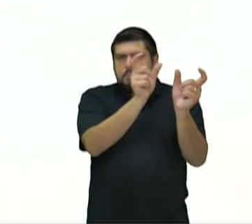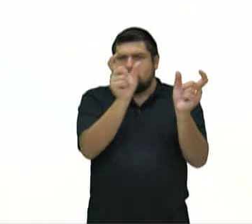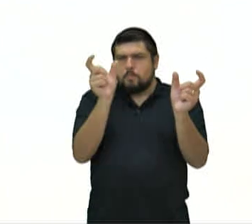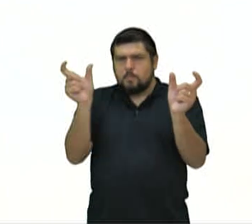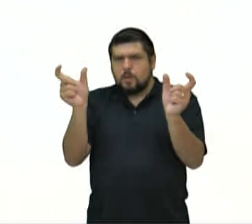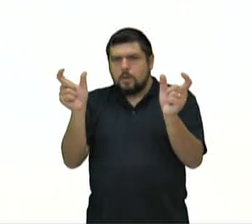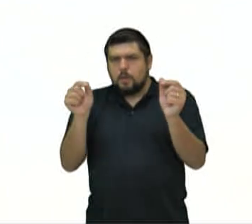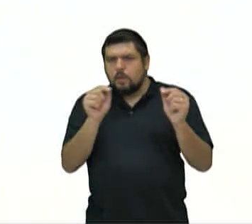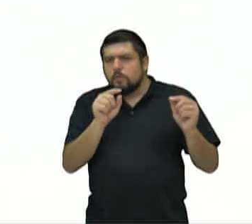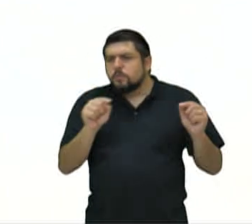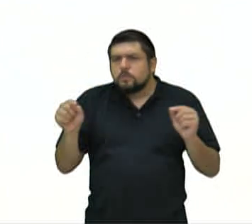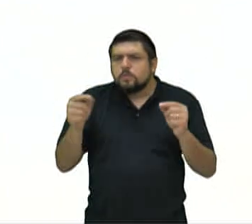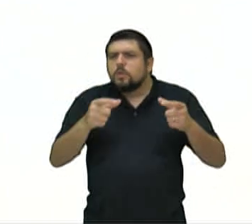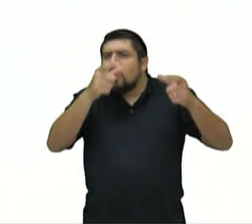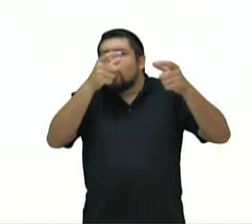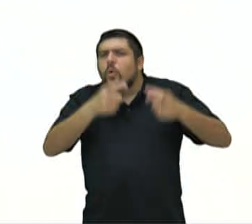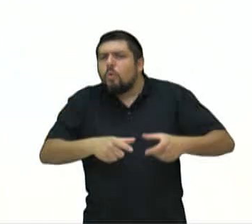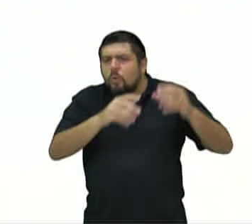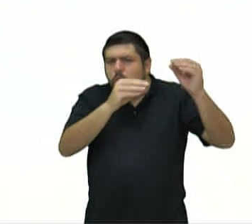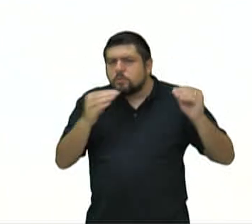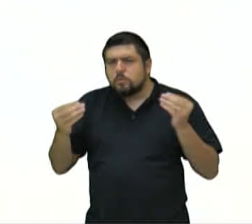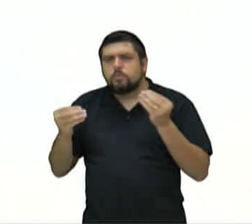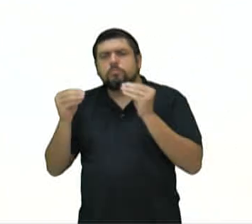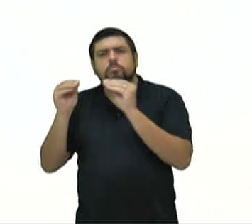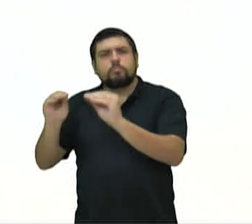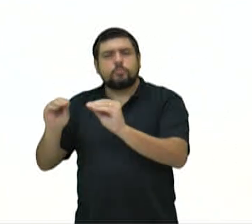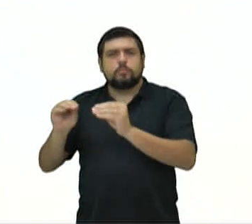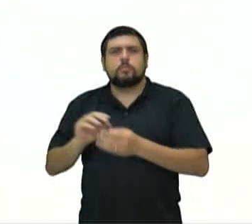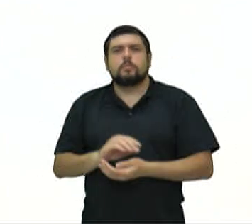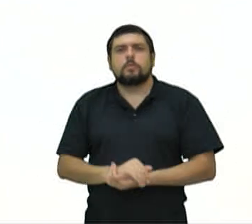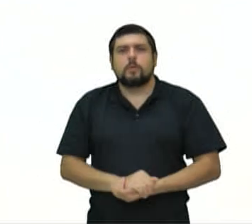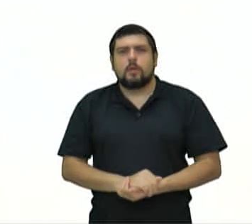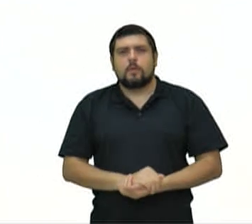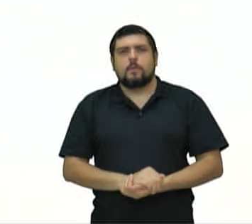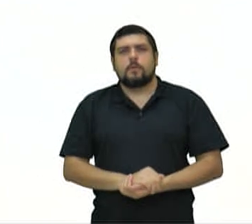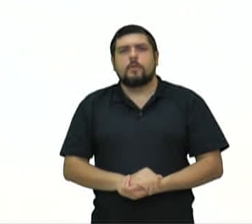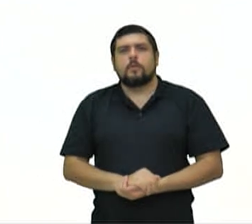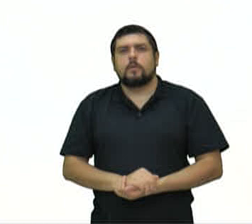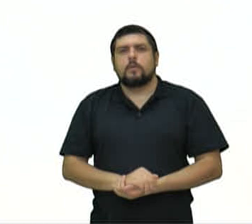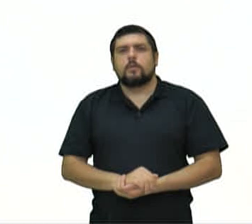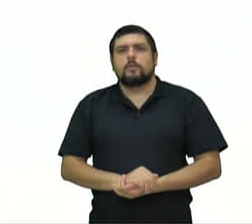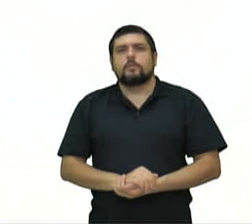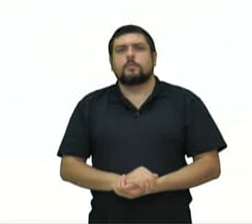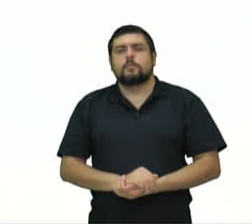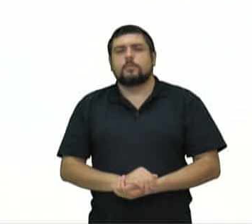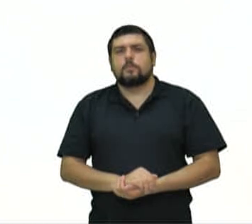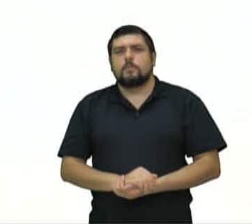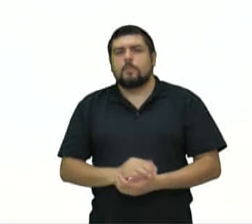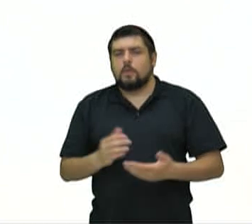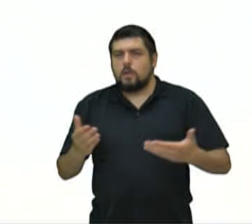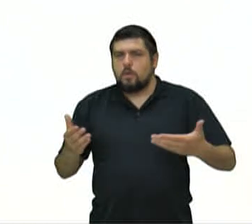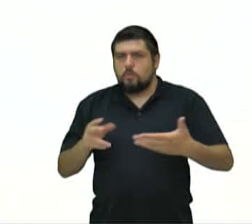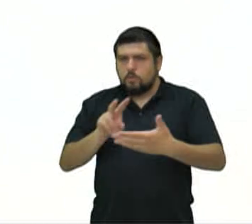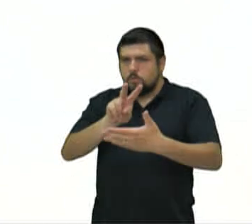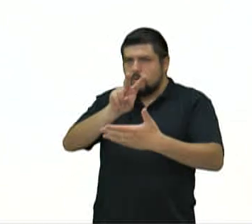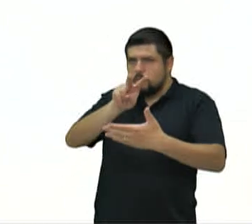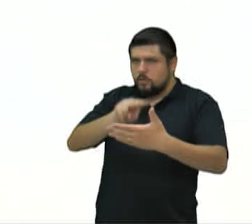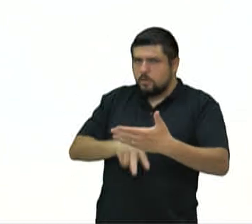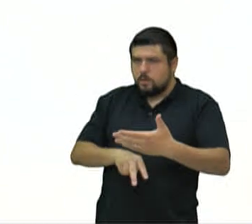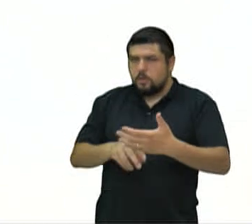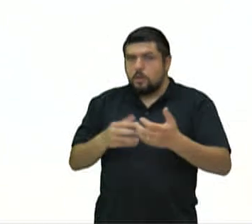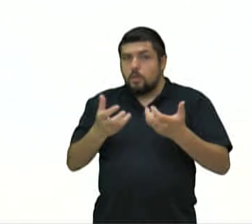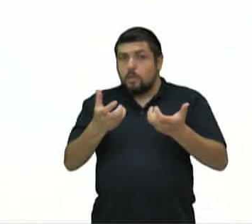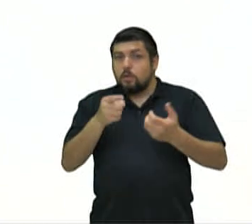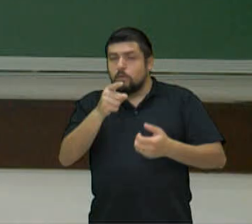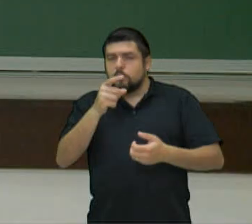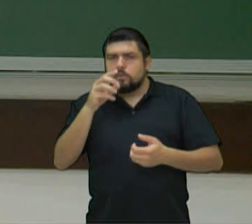e completar esses três espaços apresentados ali com uma dessas palavrinhas. Eu vou ler, eu quero que vocês prestem